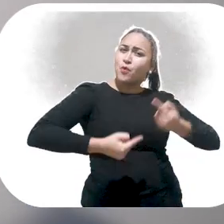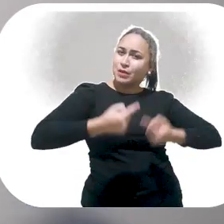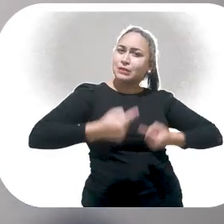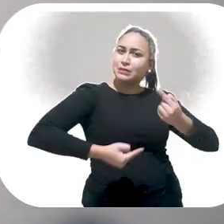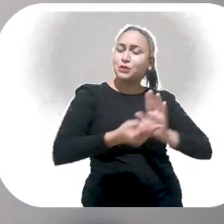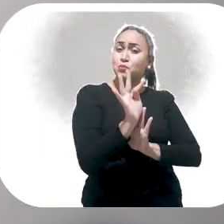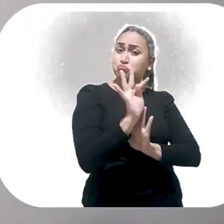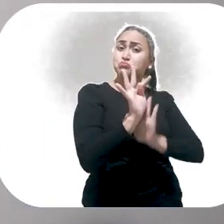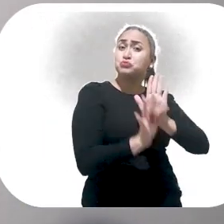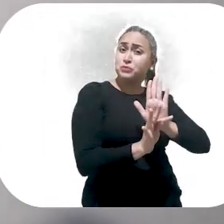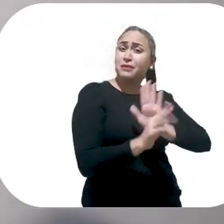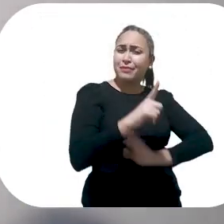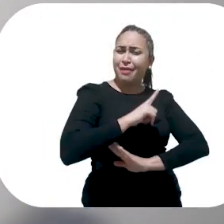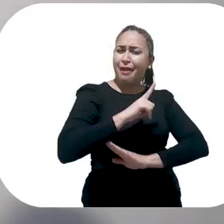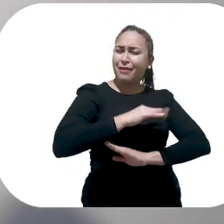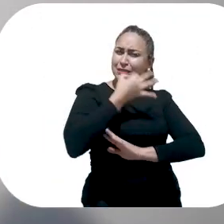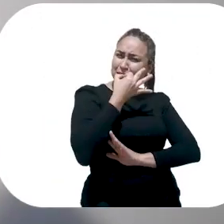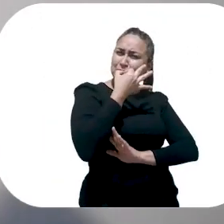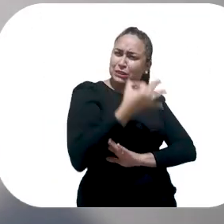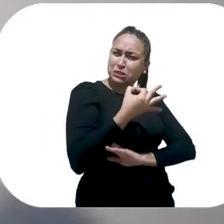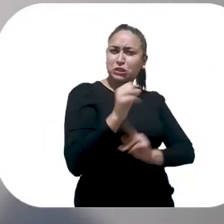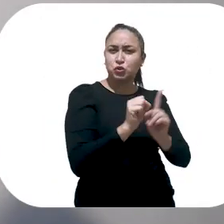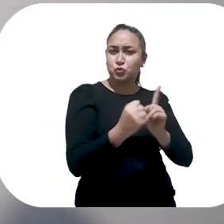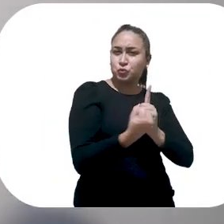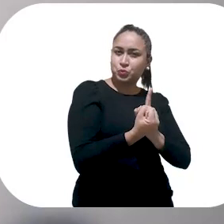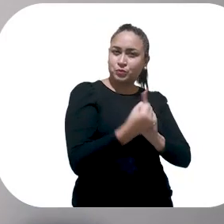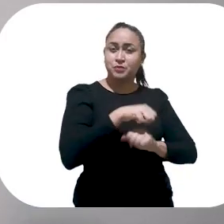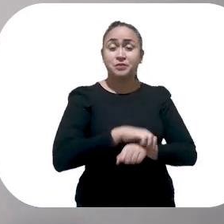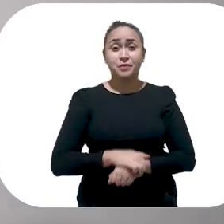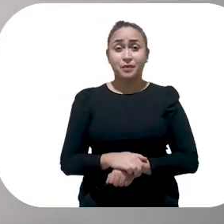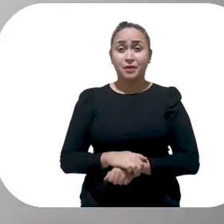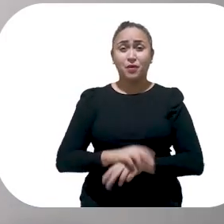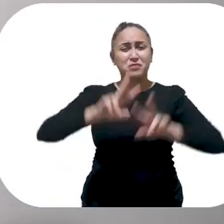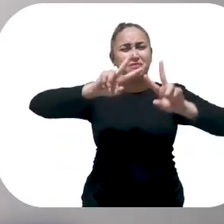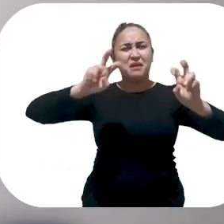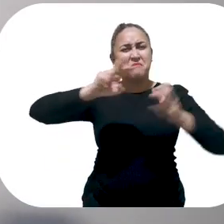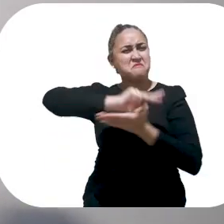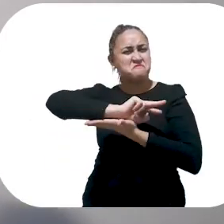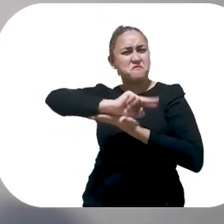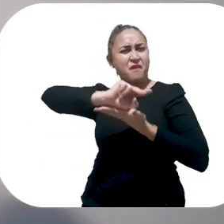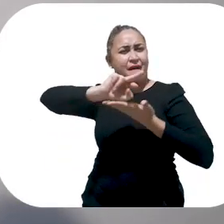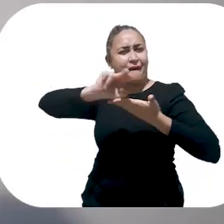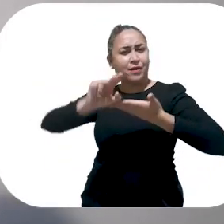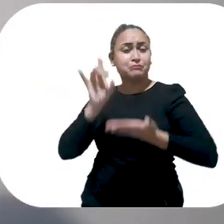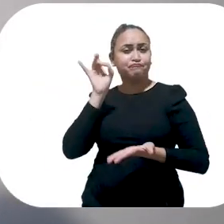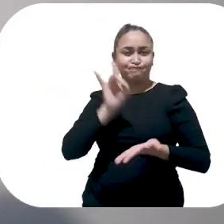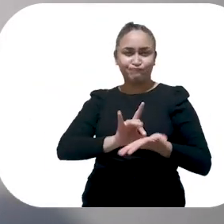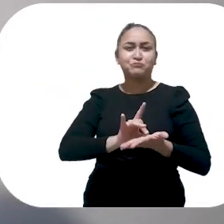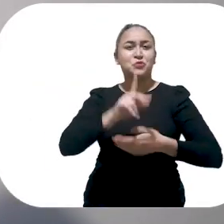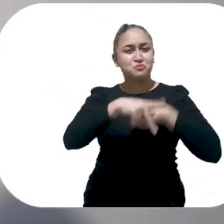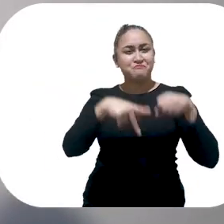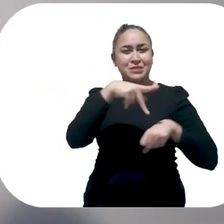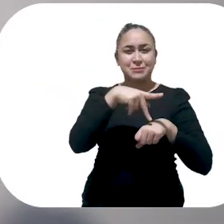é um texto que tem crítica social, que fala de várias vertentes da realidade do